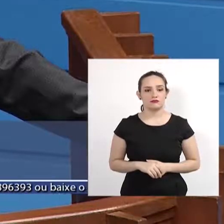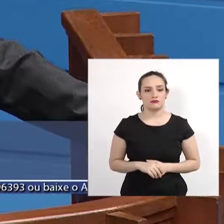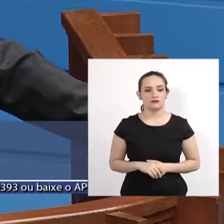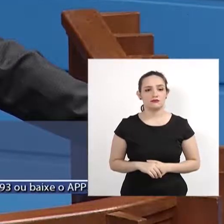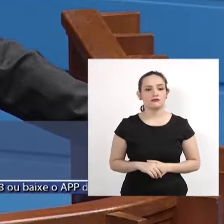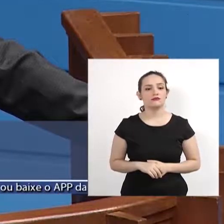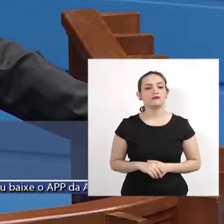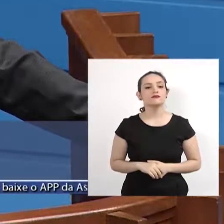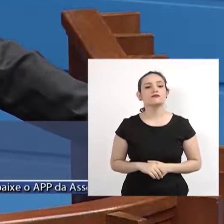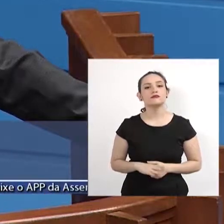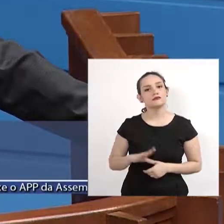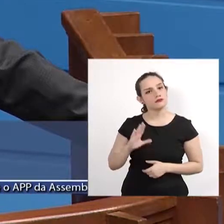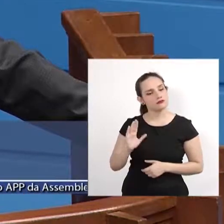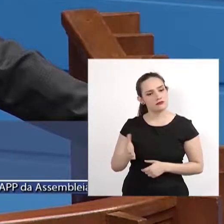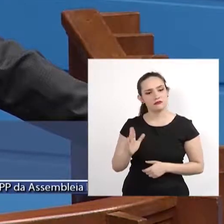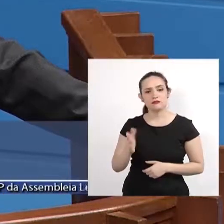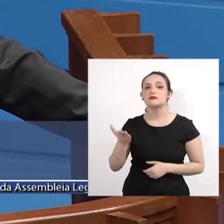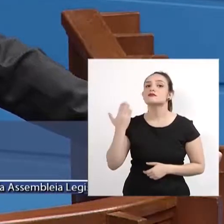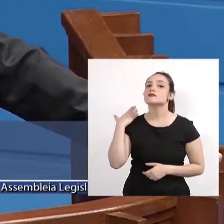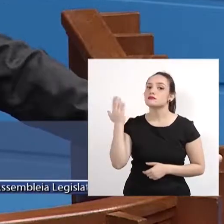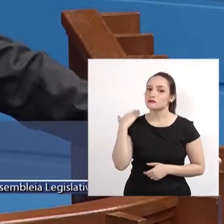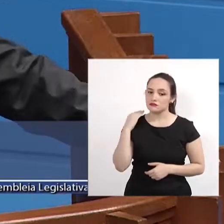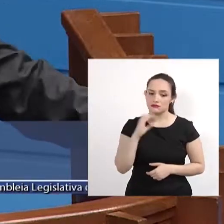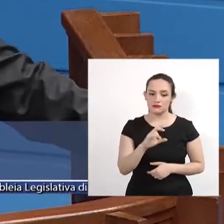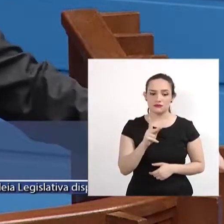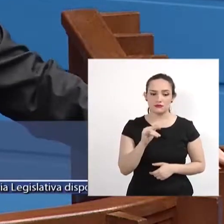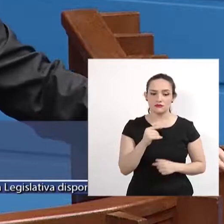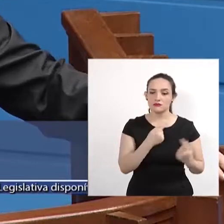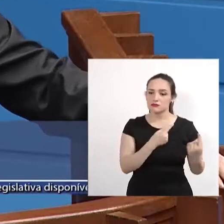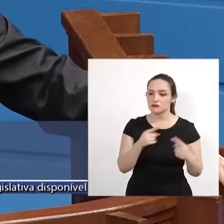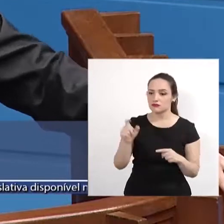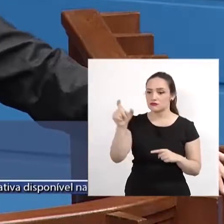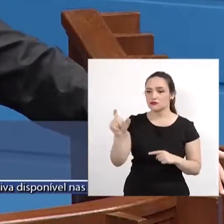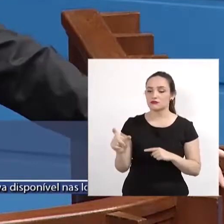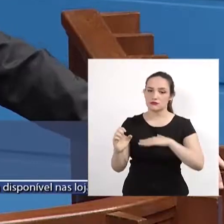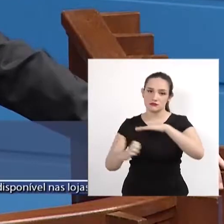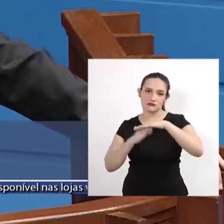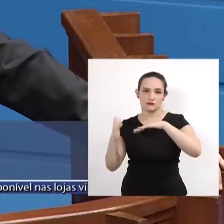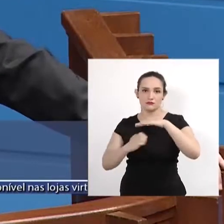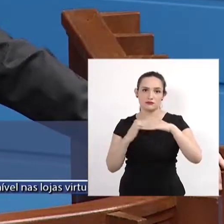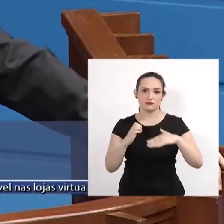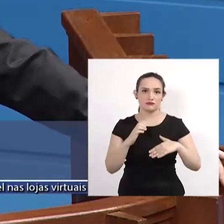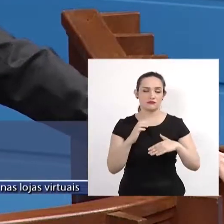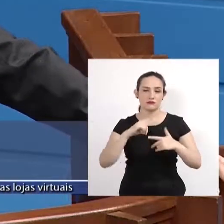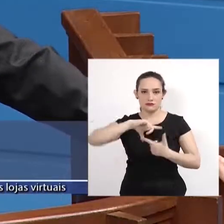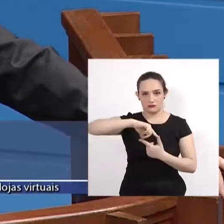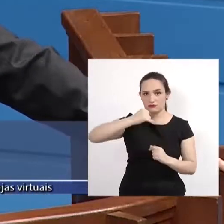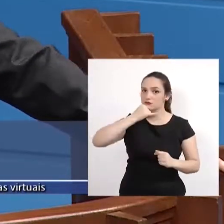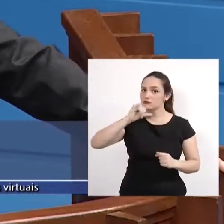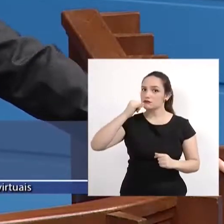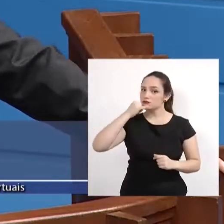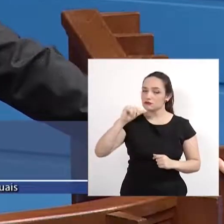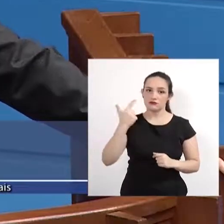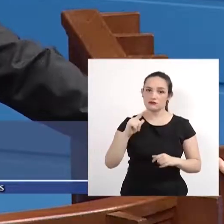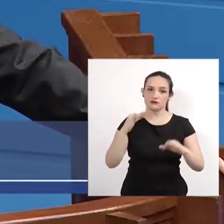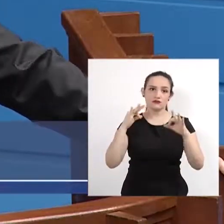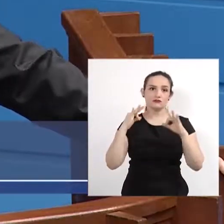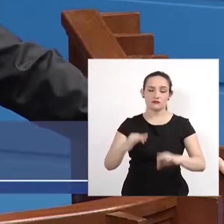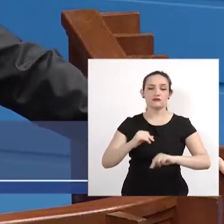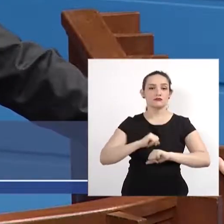já teve o mesmo fim, uma outra CPI, também contra a Energisa, que não tinha o fato determinado